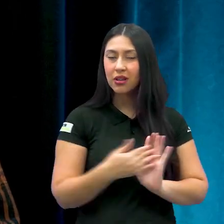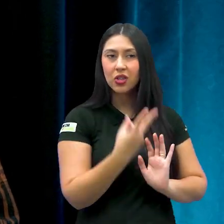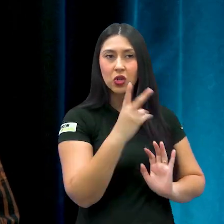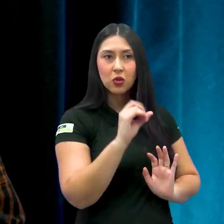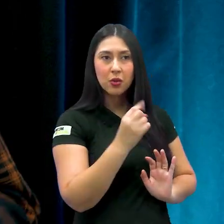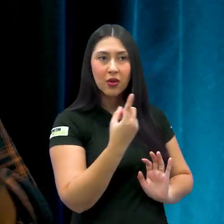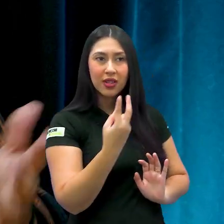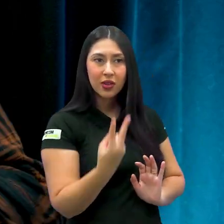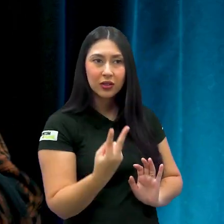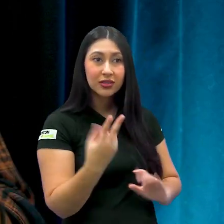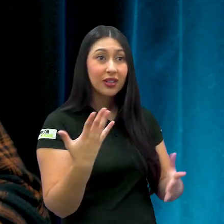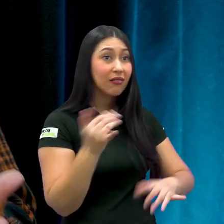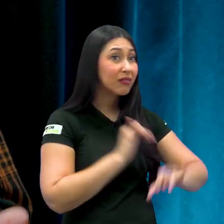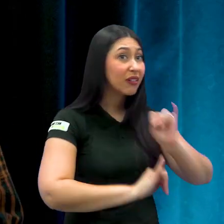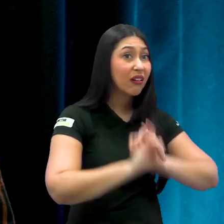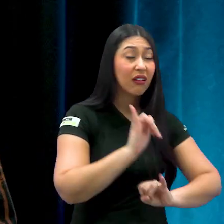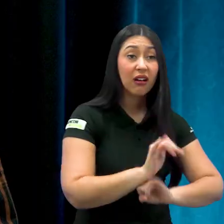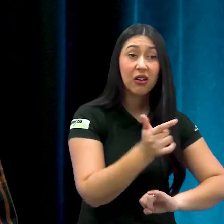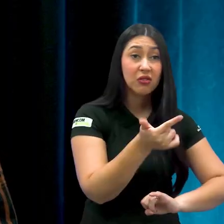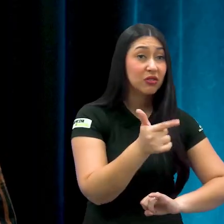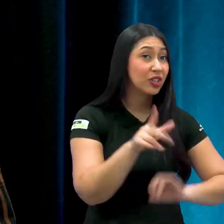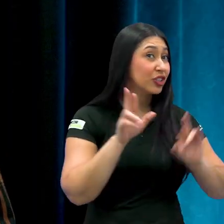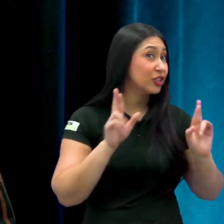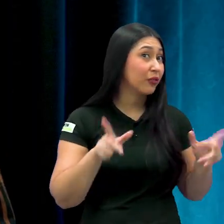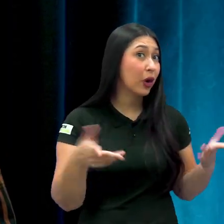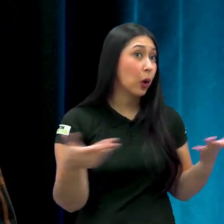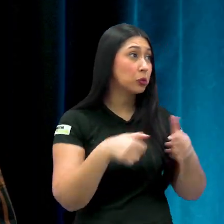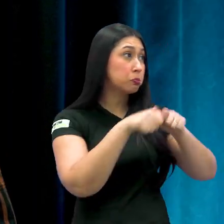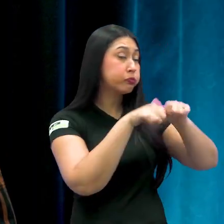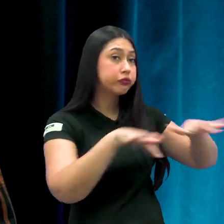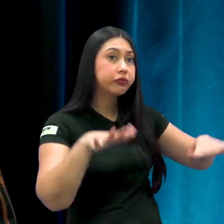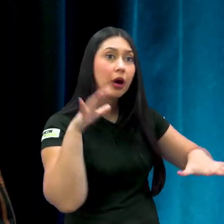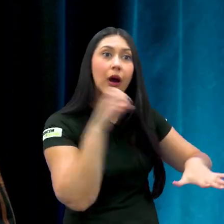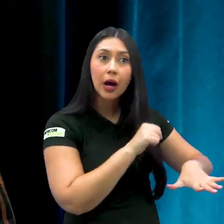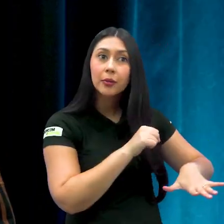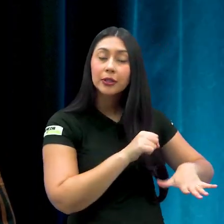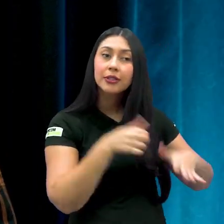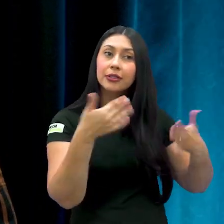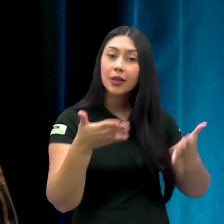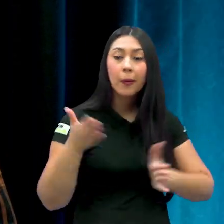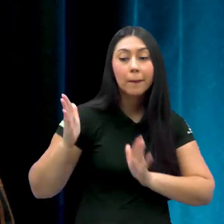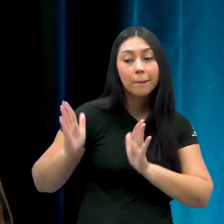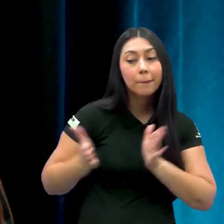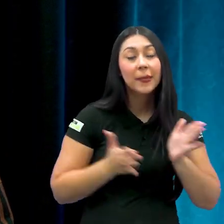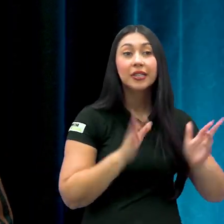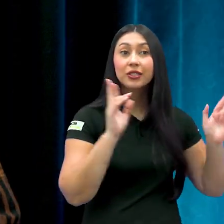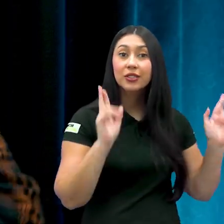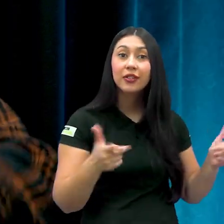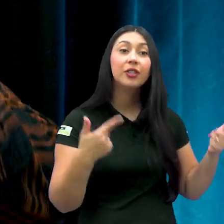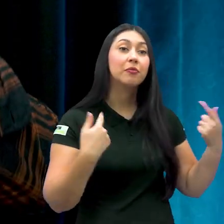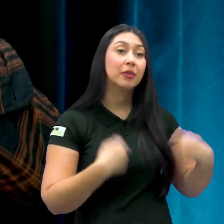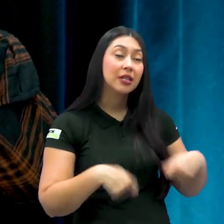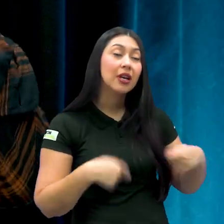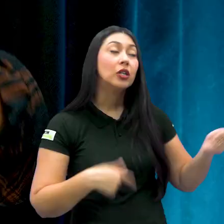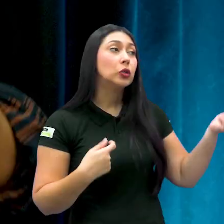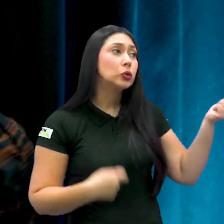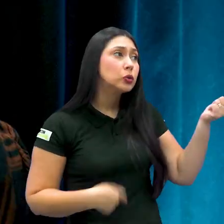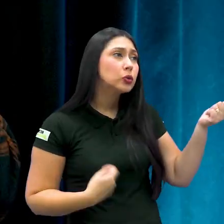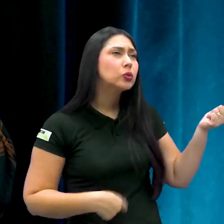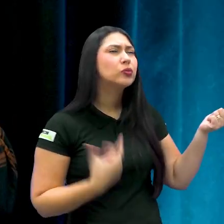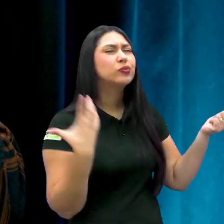tinha como fazer a música chegar igual chega hoje. Então é um processo de descoberta, você ir tocar, chegar, ir